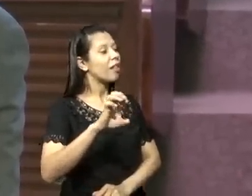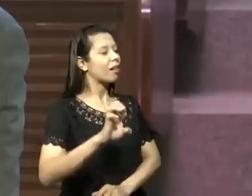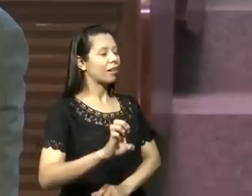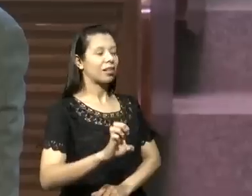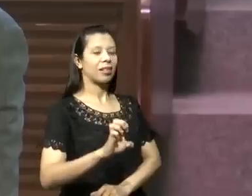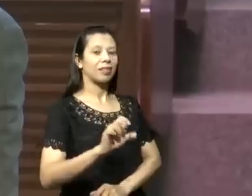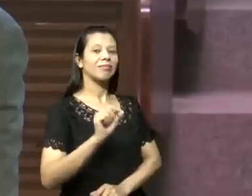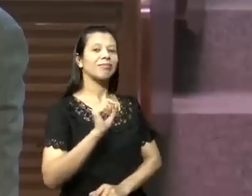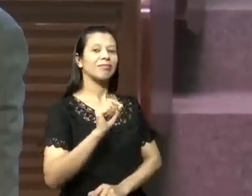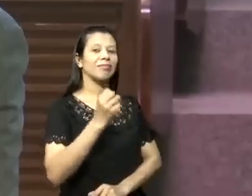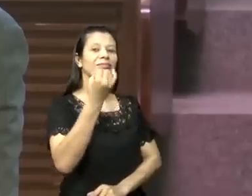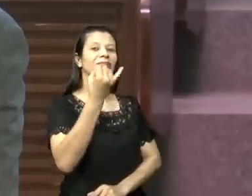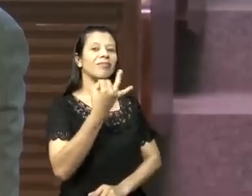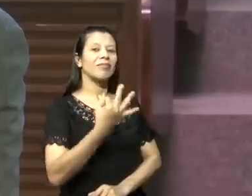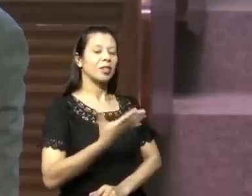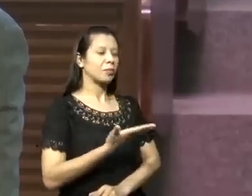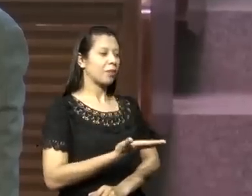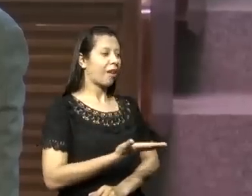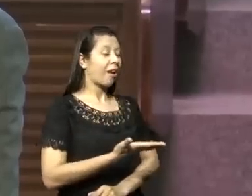eu sou ele